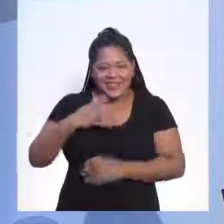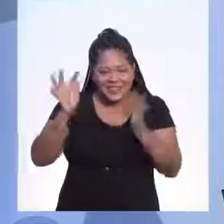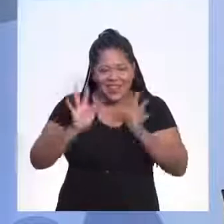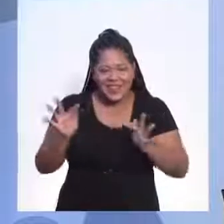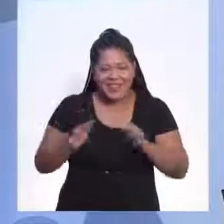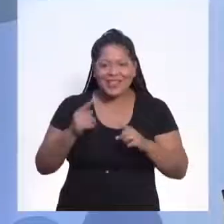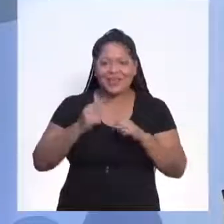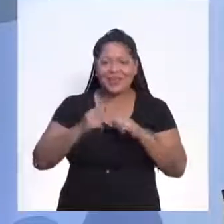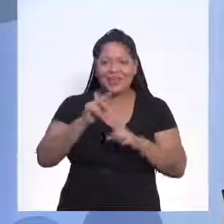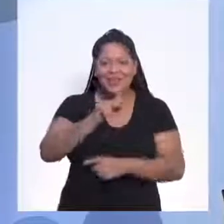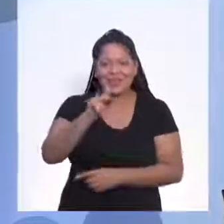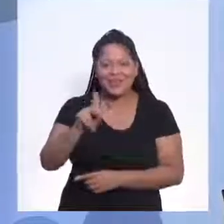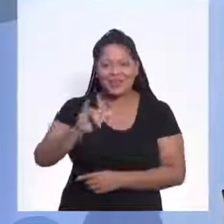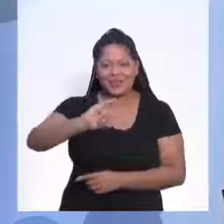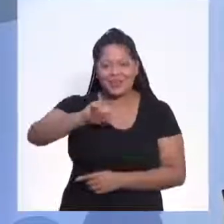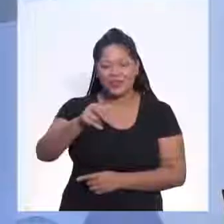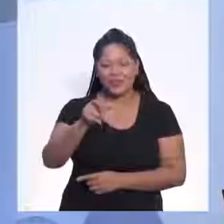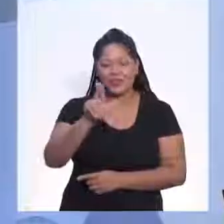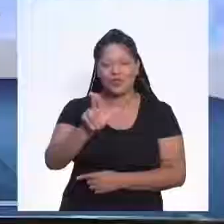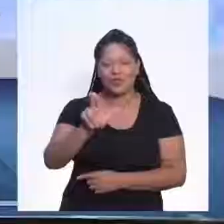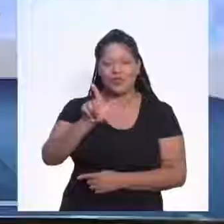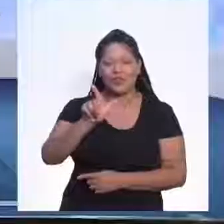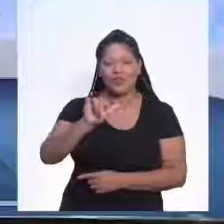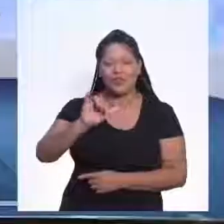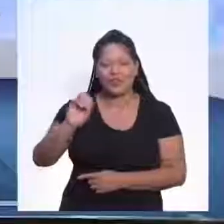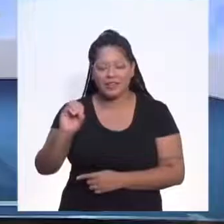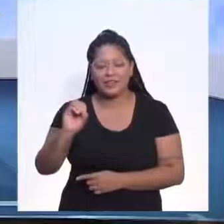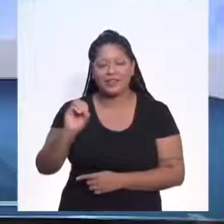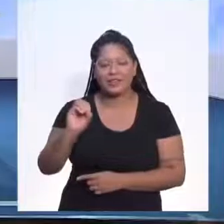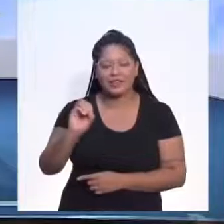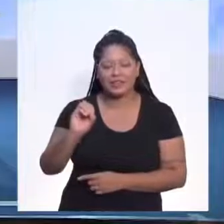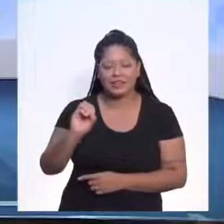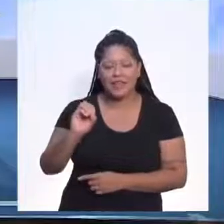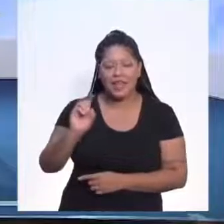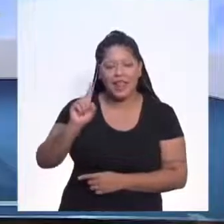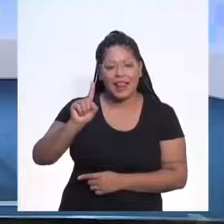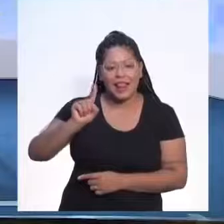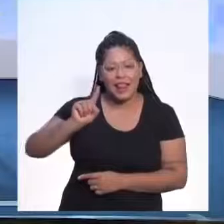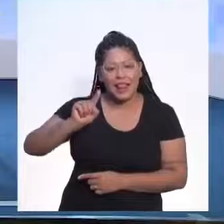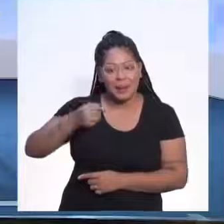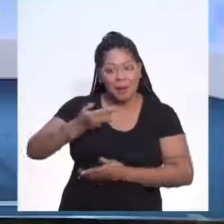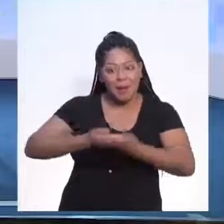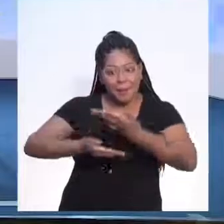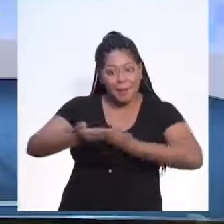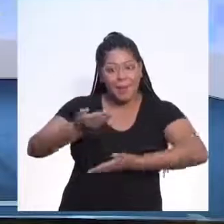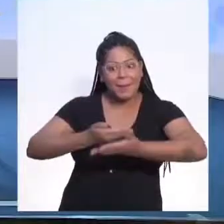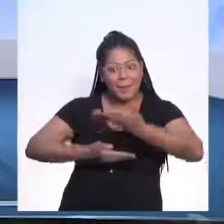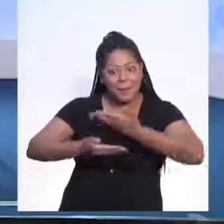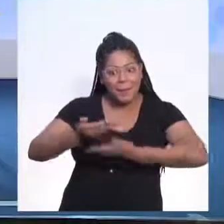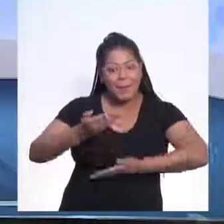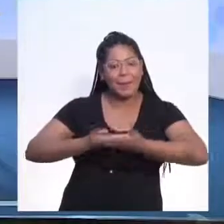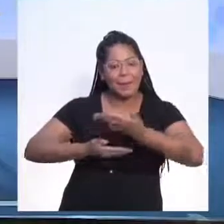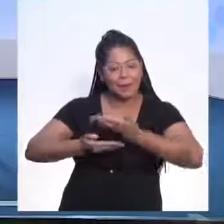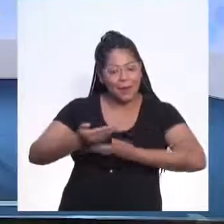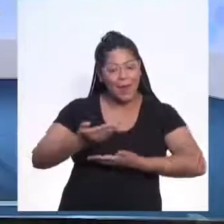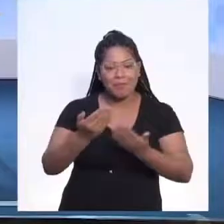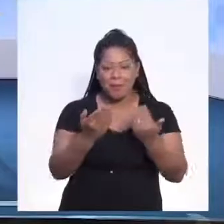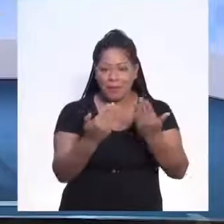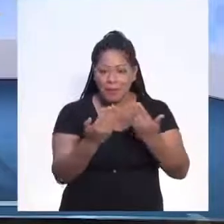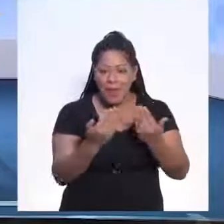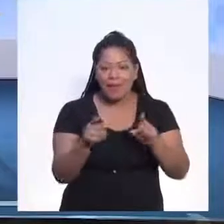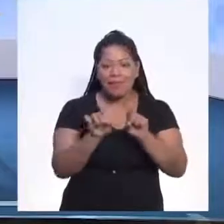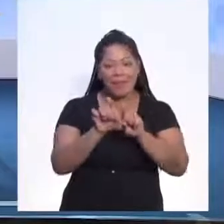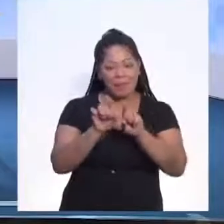olha, não foi combinado. sério. Mas o professor Júlio, ele participa muito das nossas aulas, extremamente protagonista, os alunos